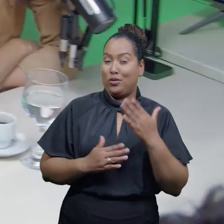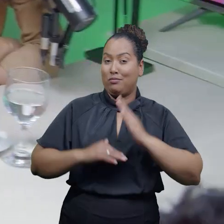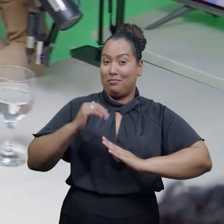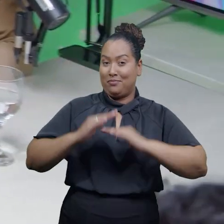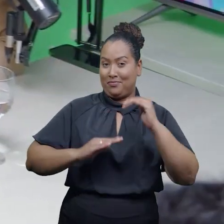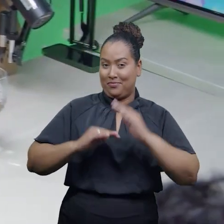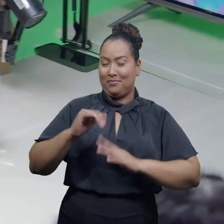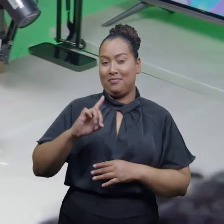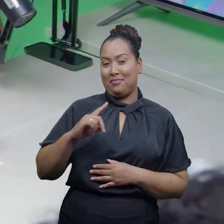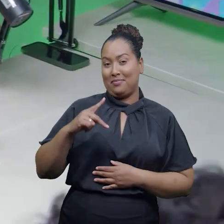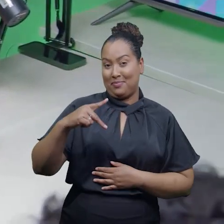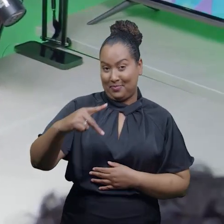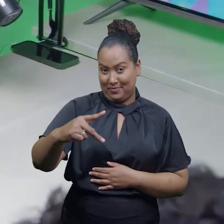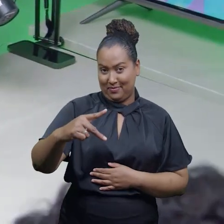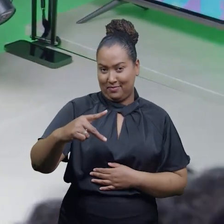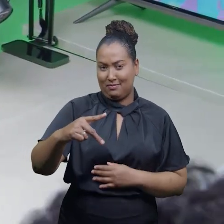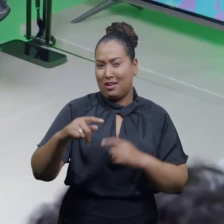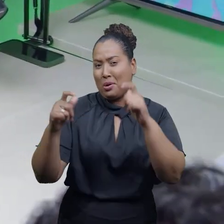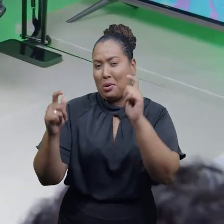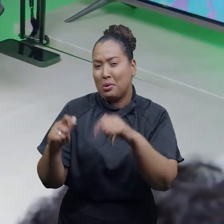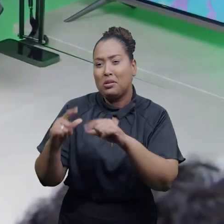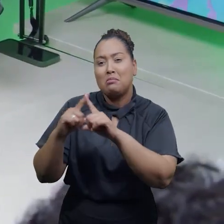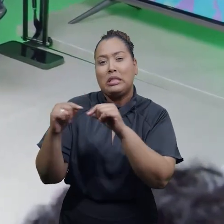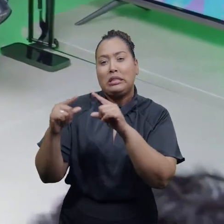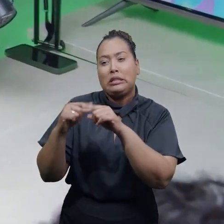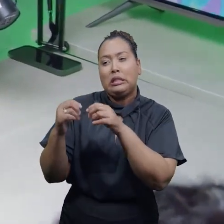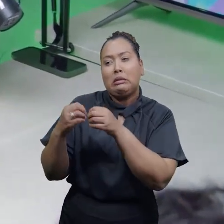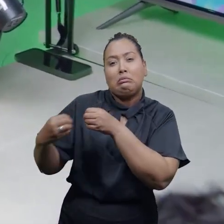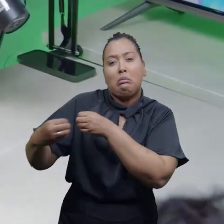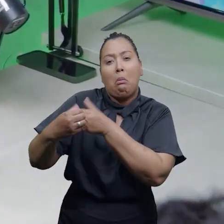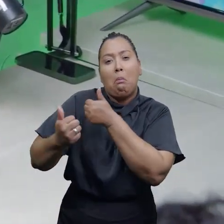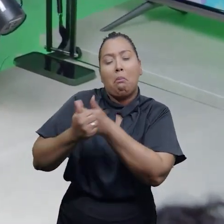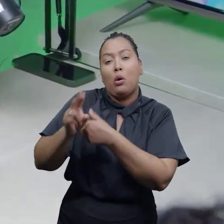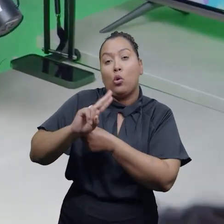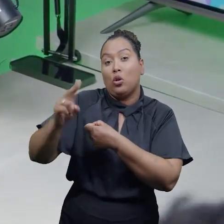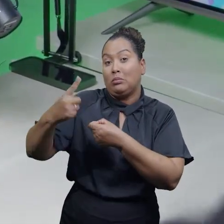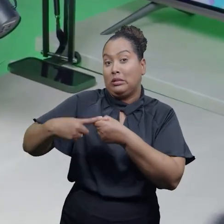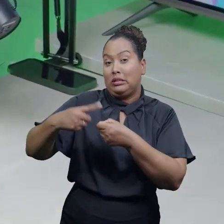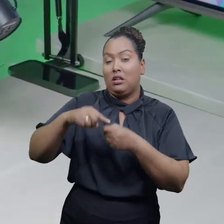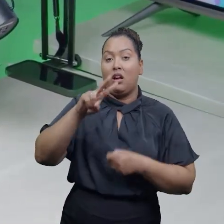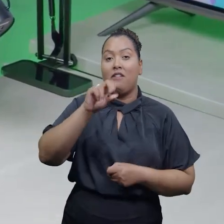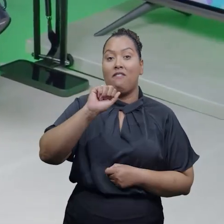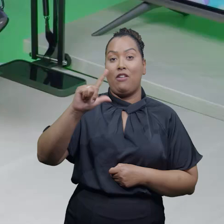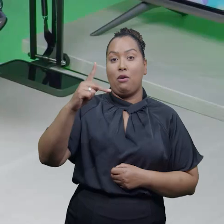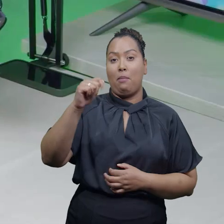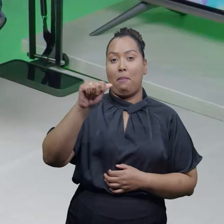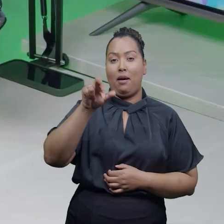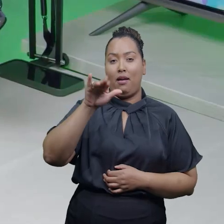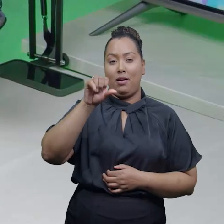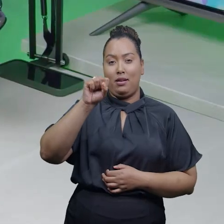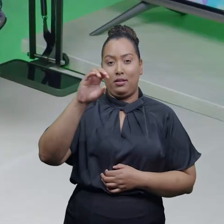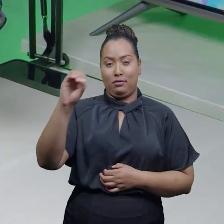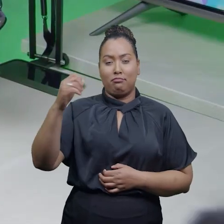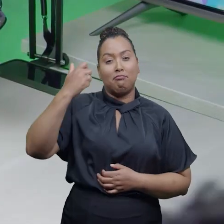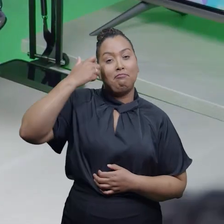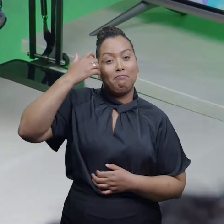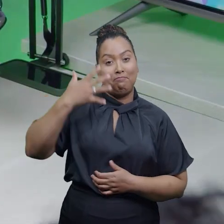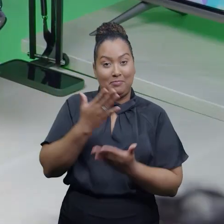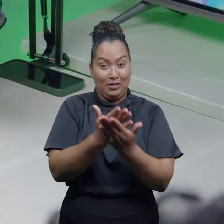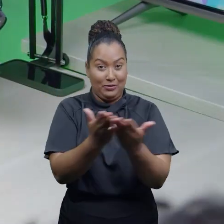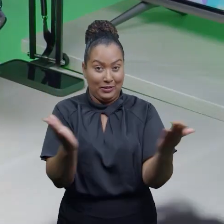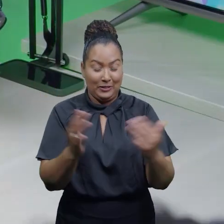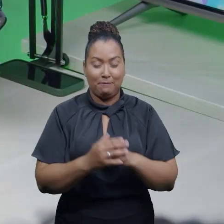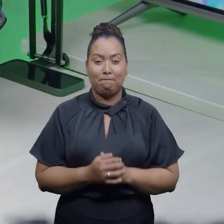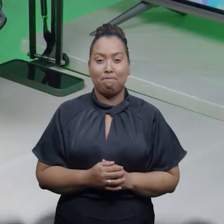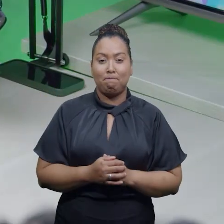defensora pública hoje no entorno do Distrito Federal, na cidade de Valparaíso. Vou me